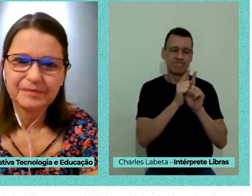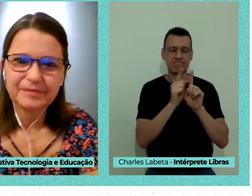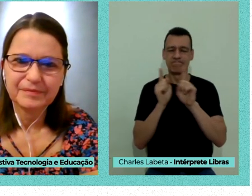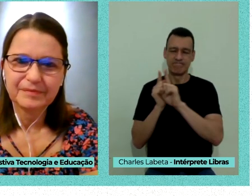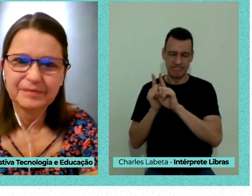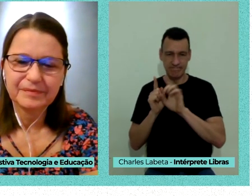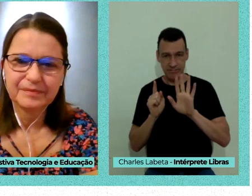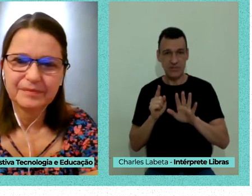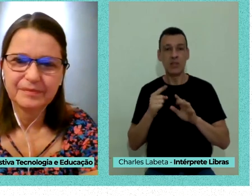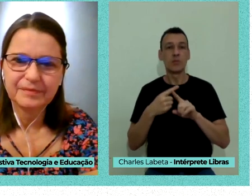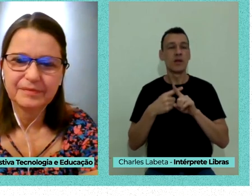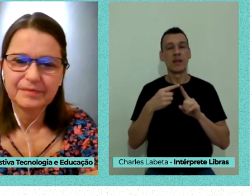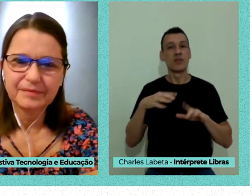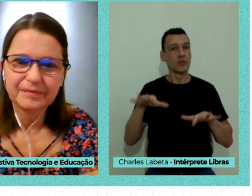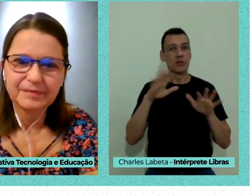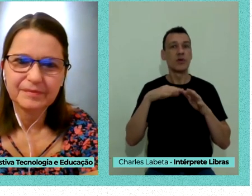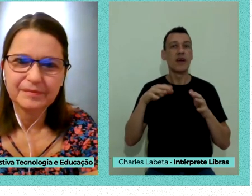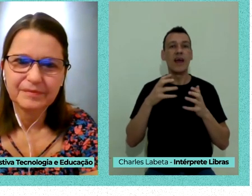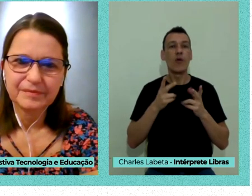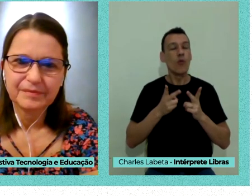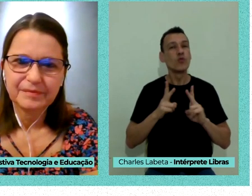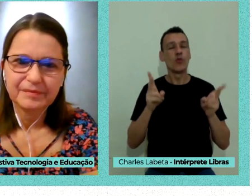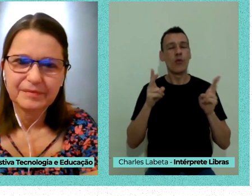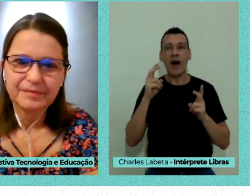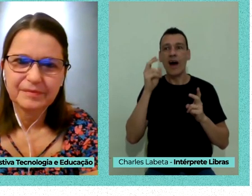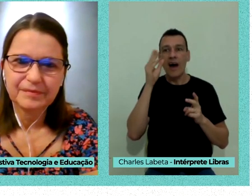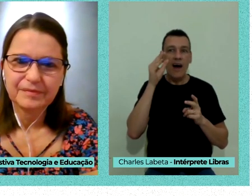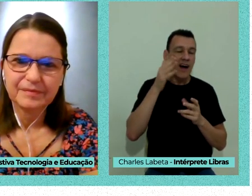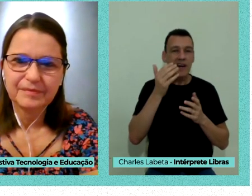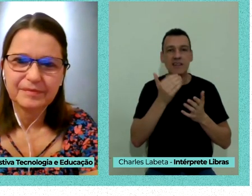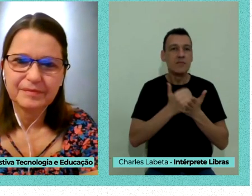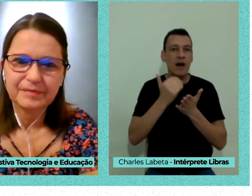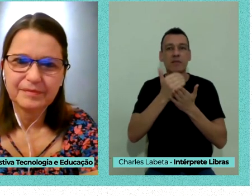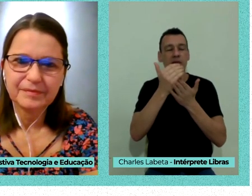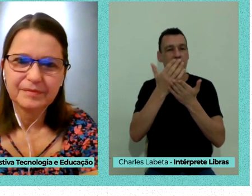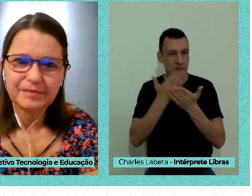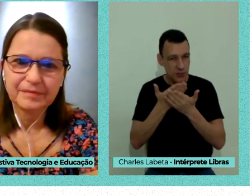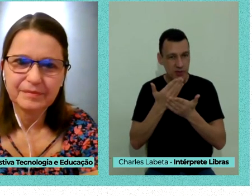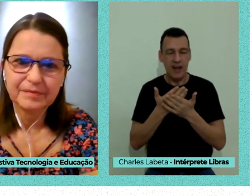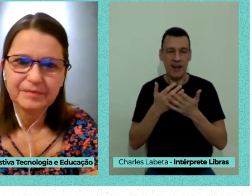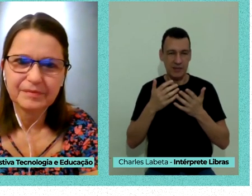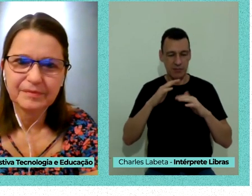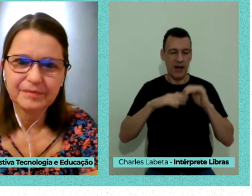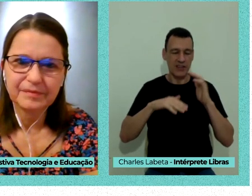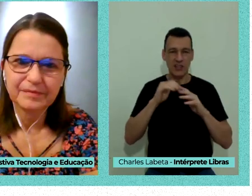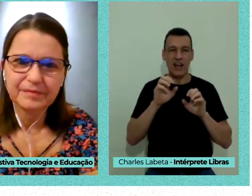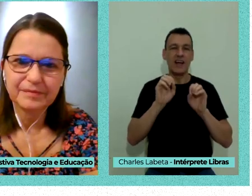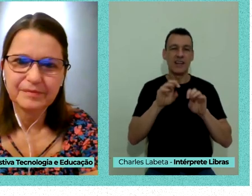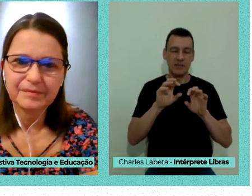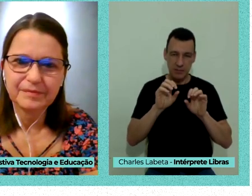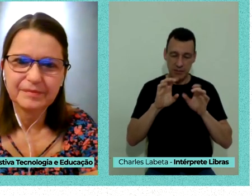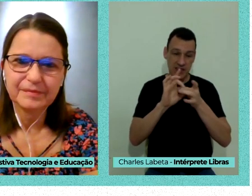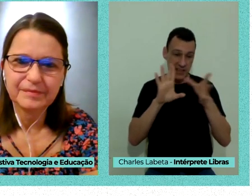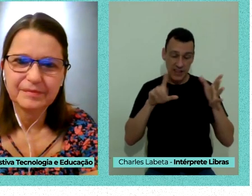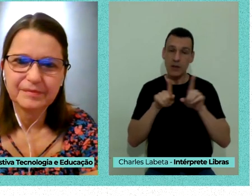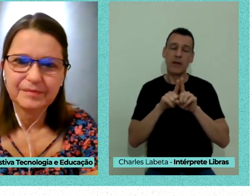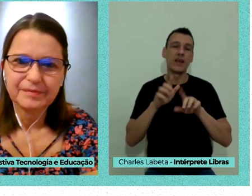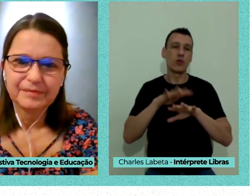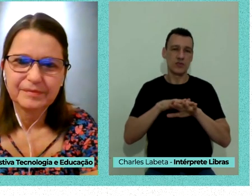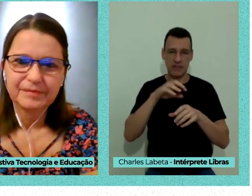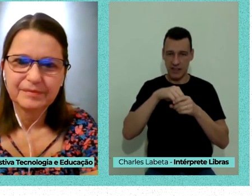a leitura, a pesquisa e uma prática cada vez mais emancipadora e inclusiva nas escolas. Odara.